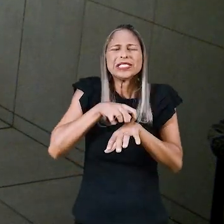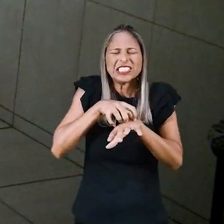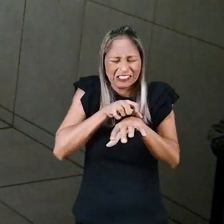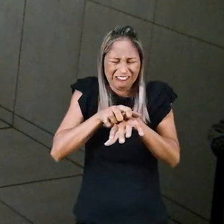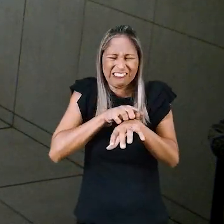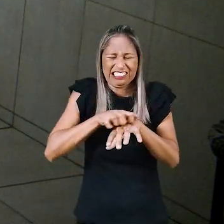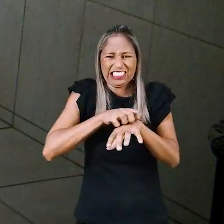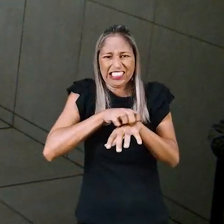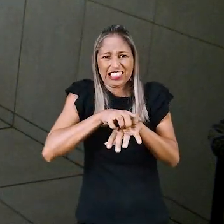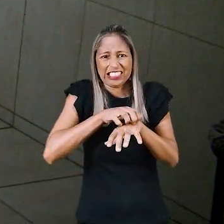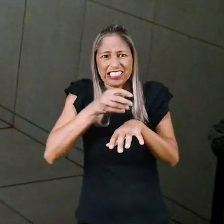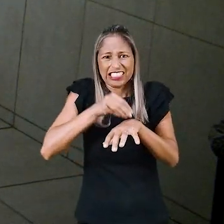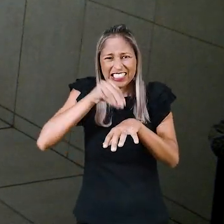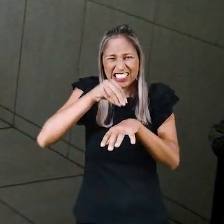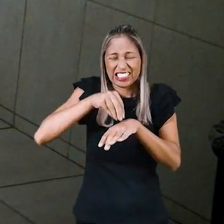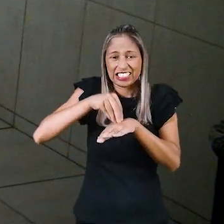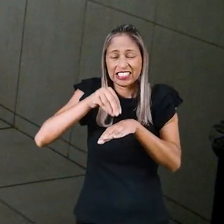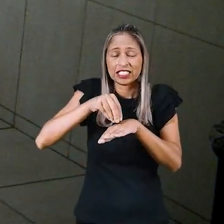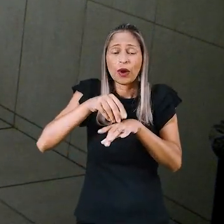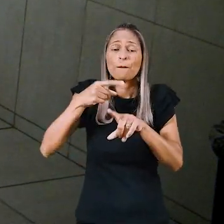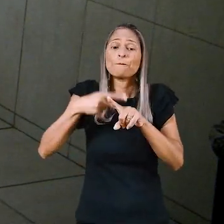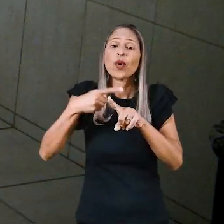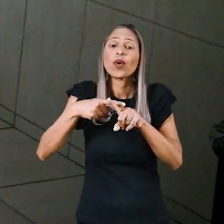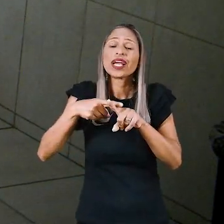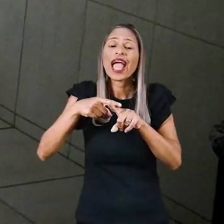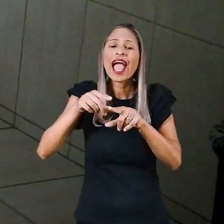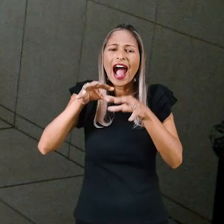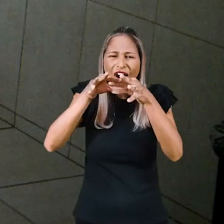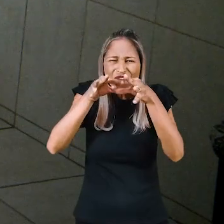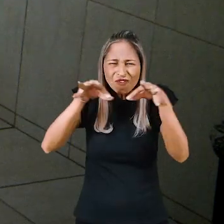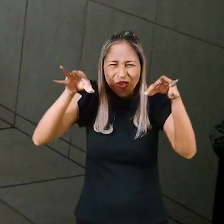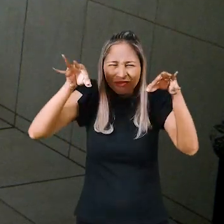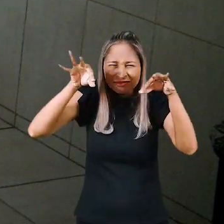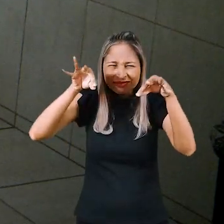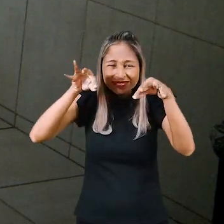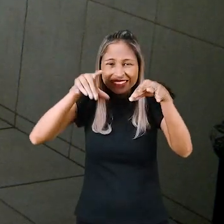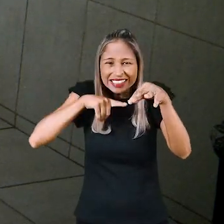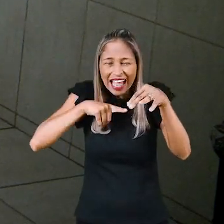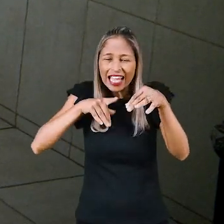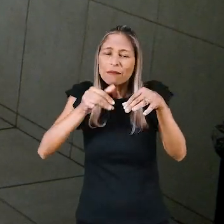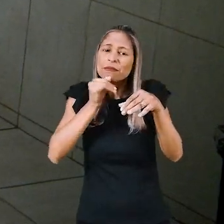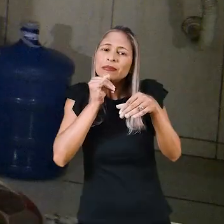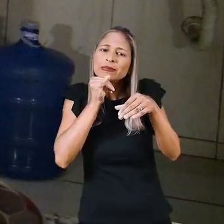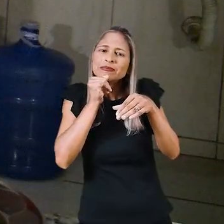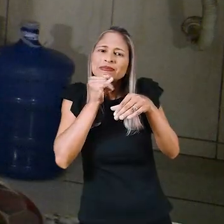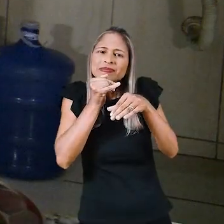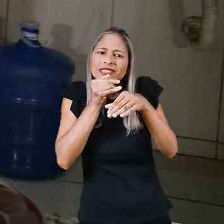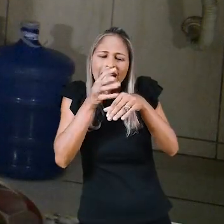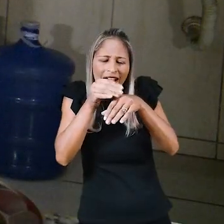fica enjoativa, coça, pinica, é porque ele tem tipo uma